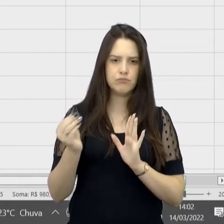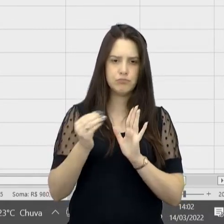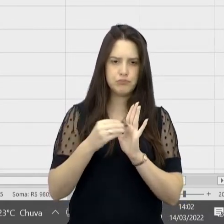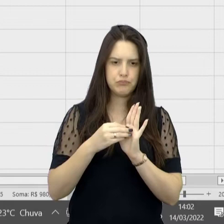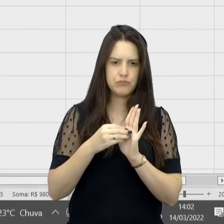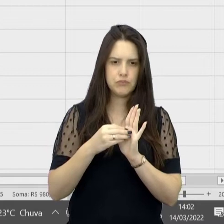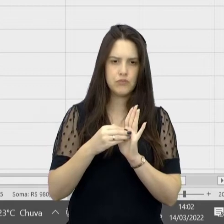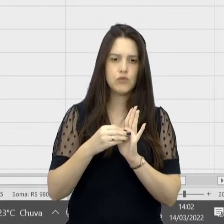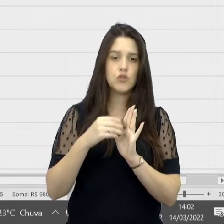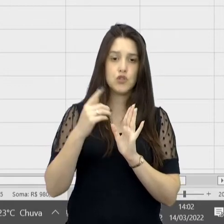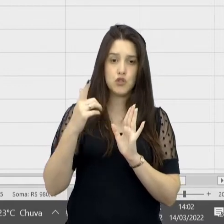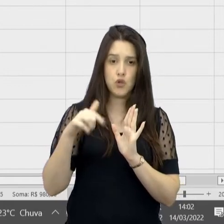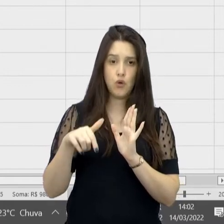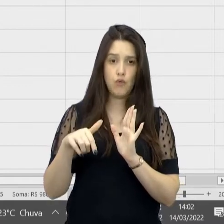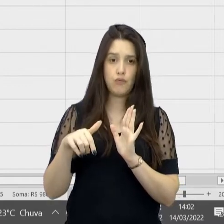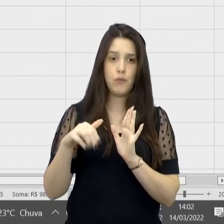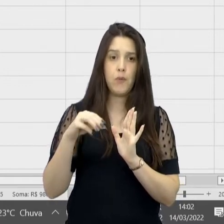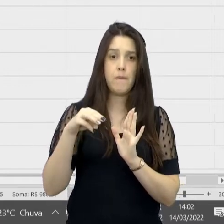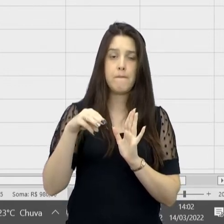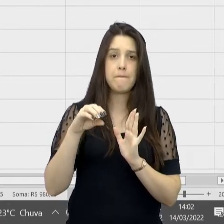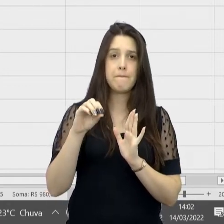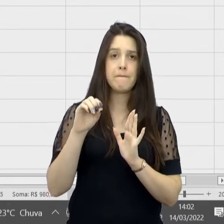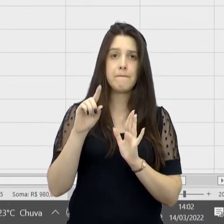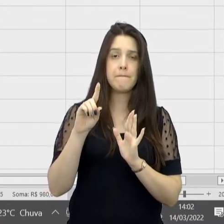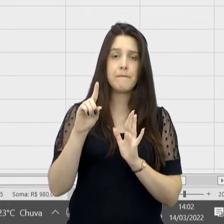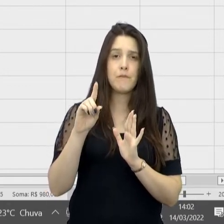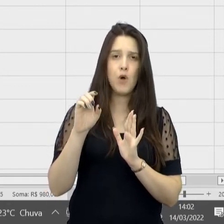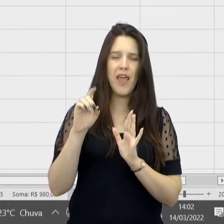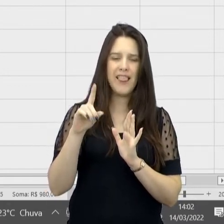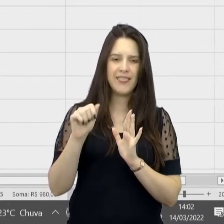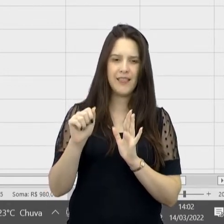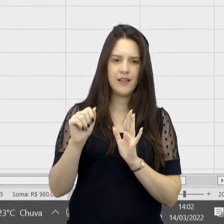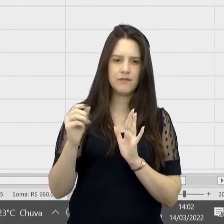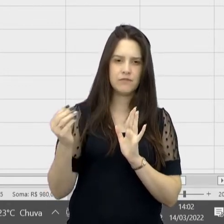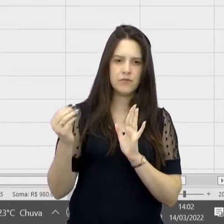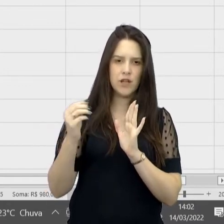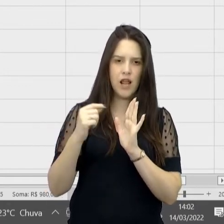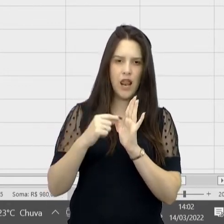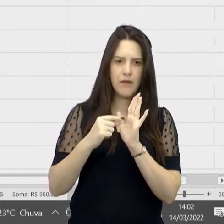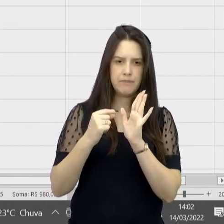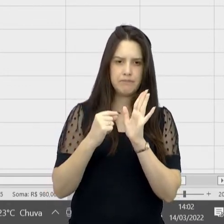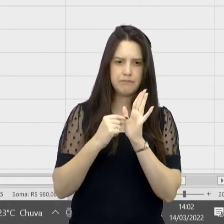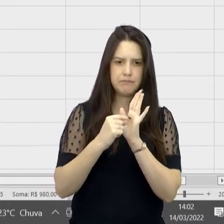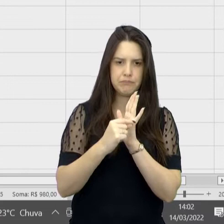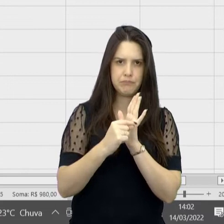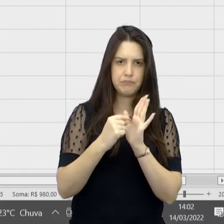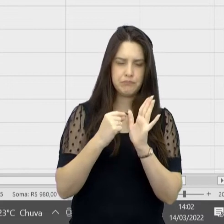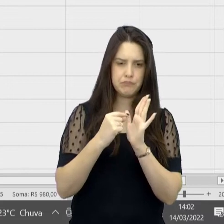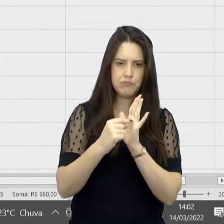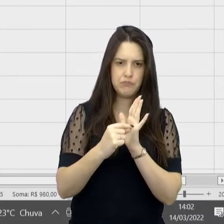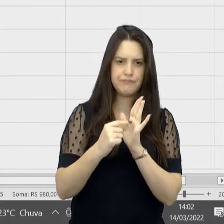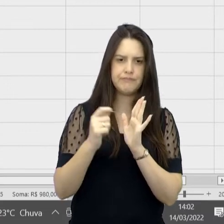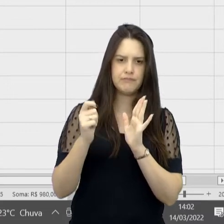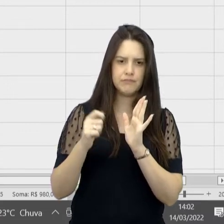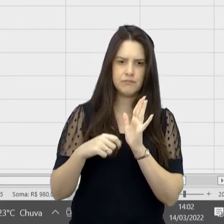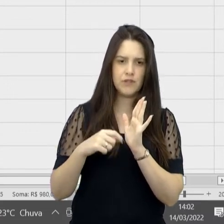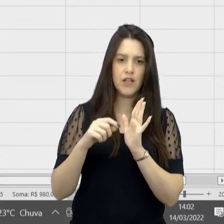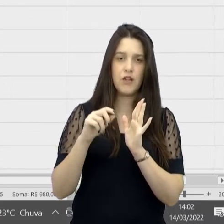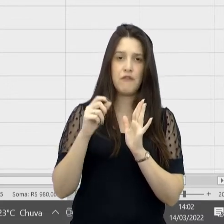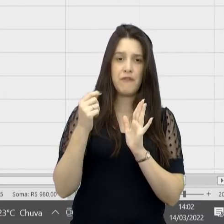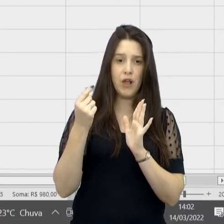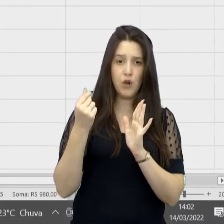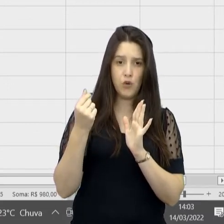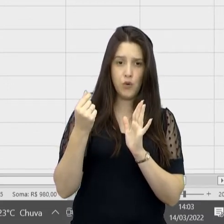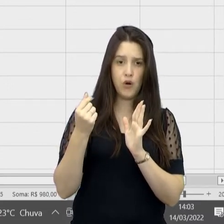aqui, ó, formatar cédula, moeda. Aí vai aparecer o R cifrão, porque esse é o valor em reais